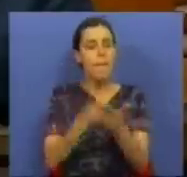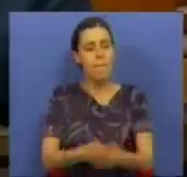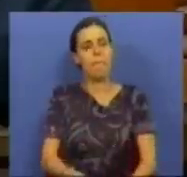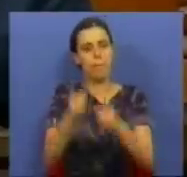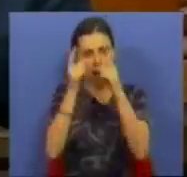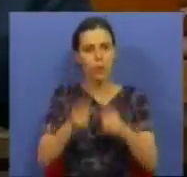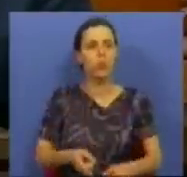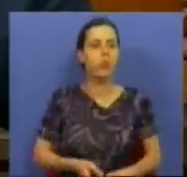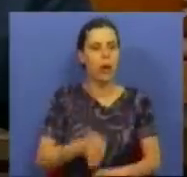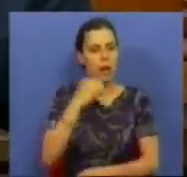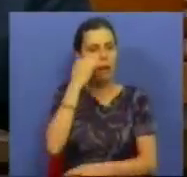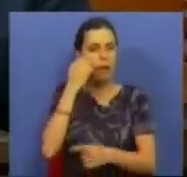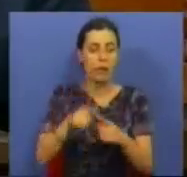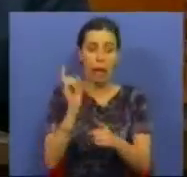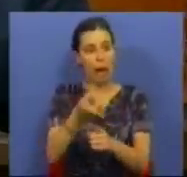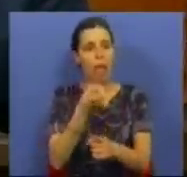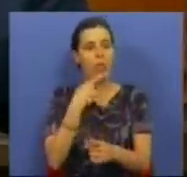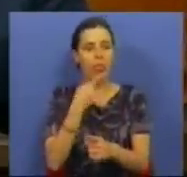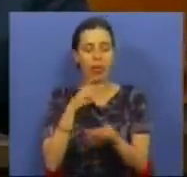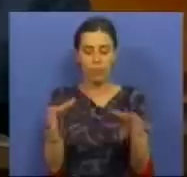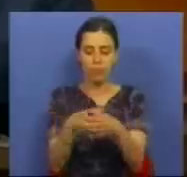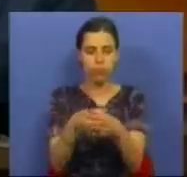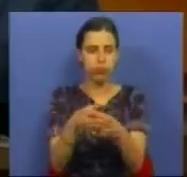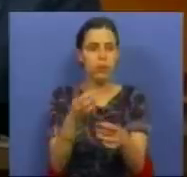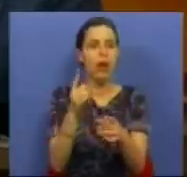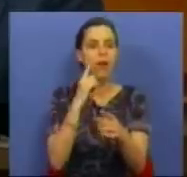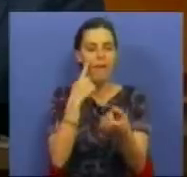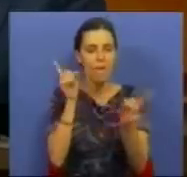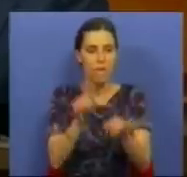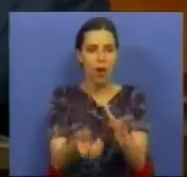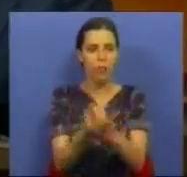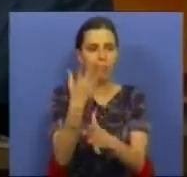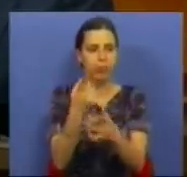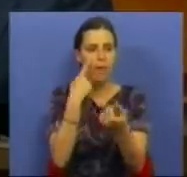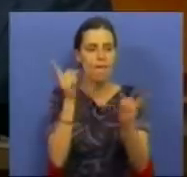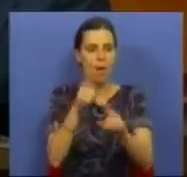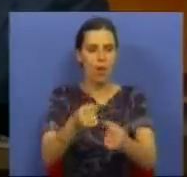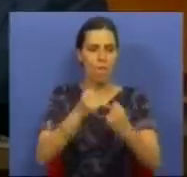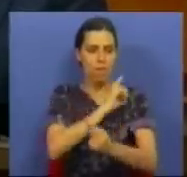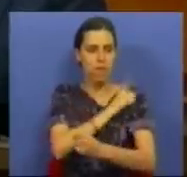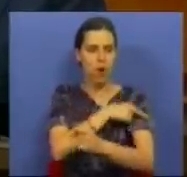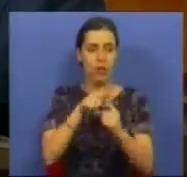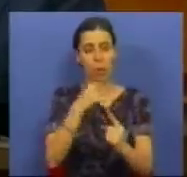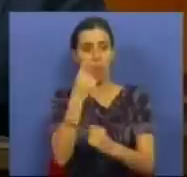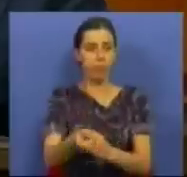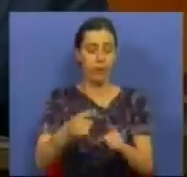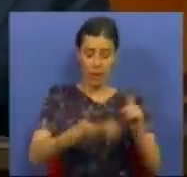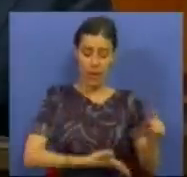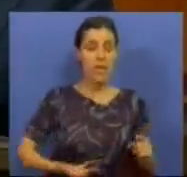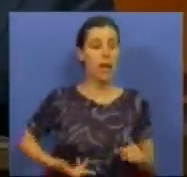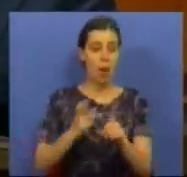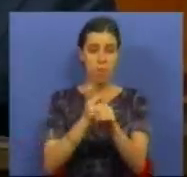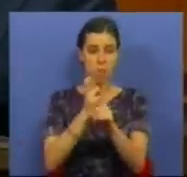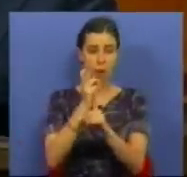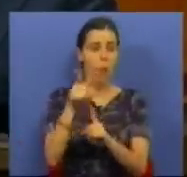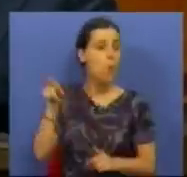crise. Foi esse o sinal deste Bloco Central renascido e revigorado. Com o desemprego a subir